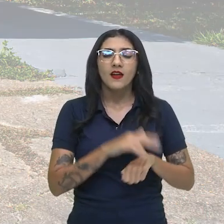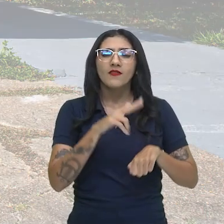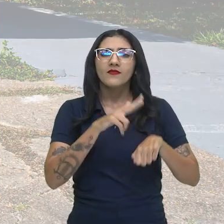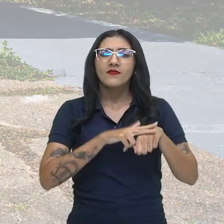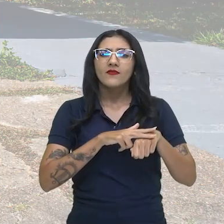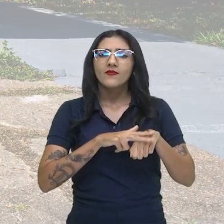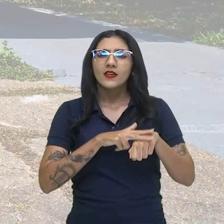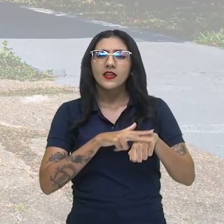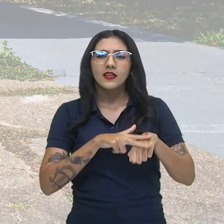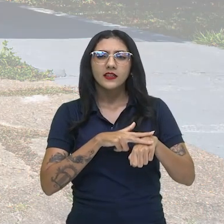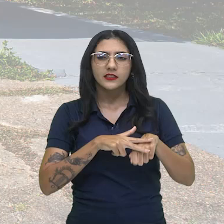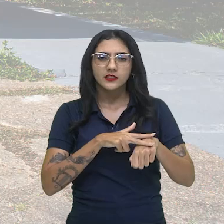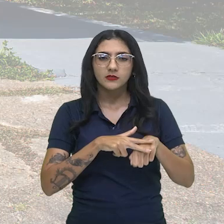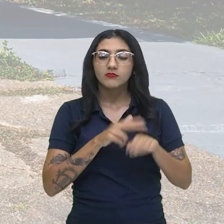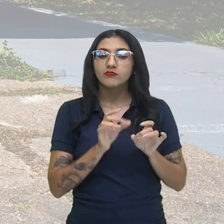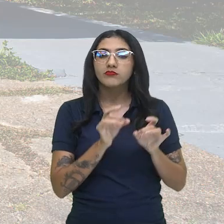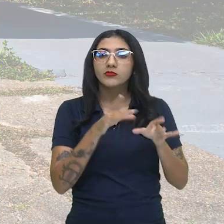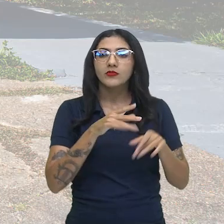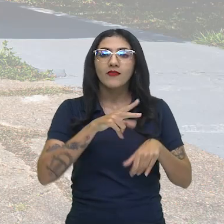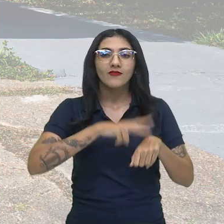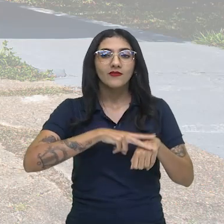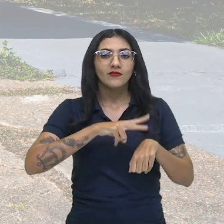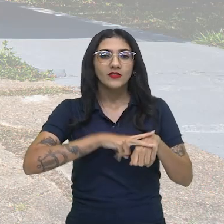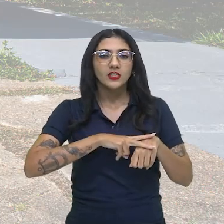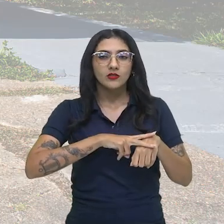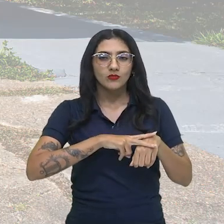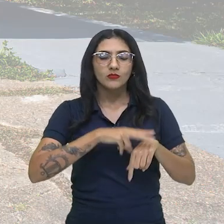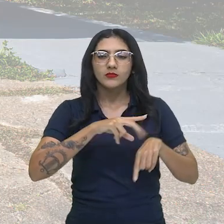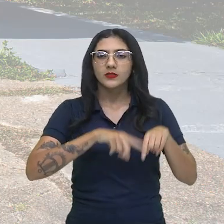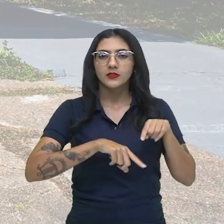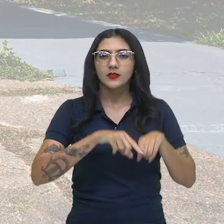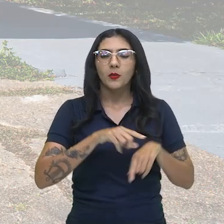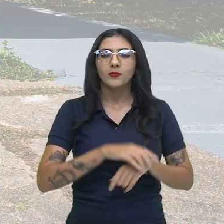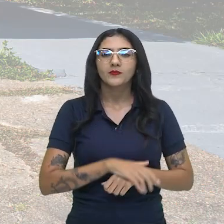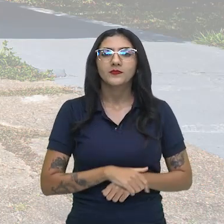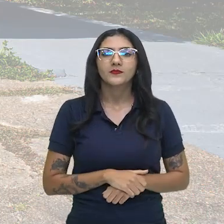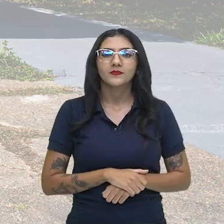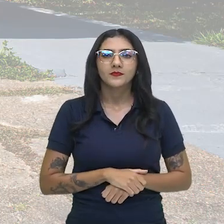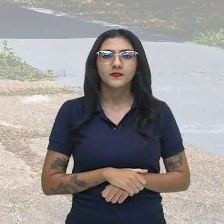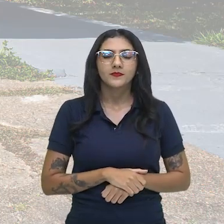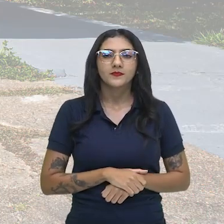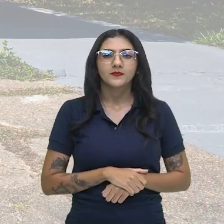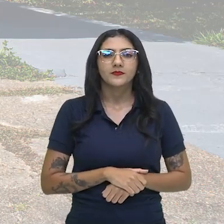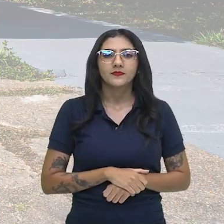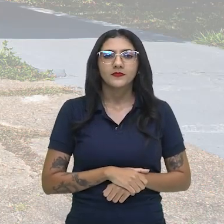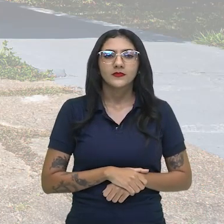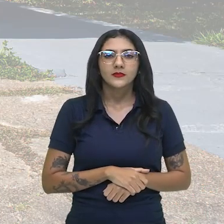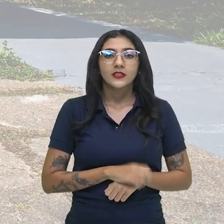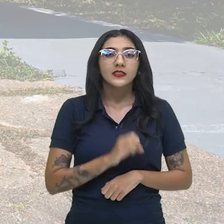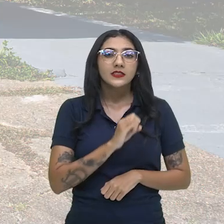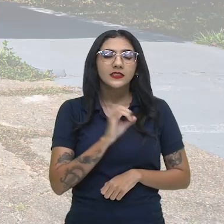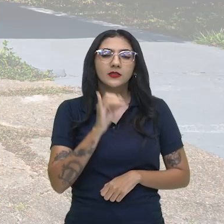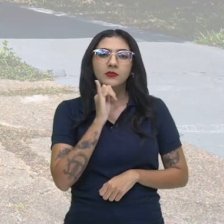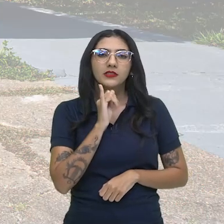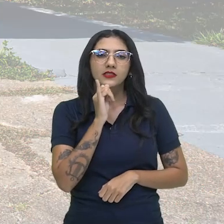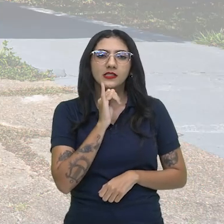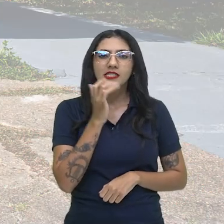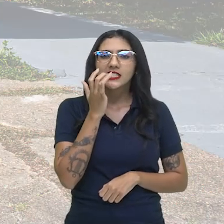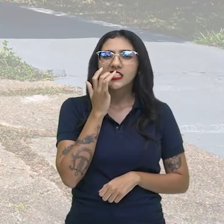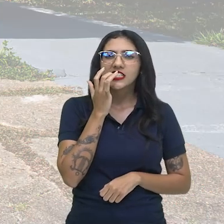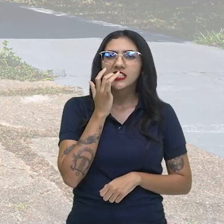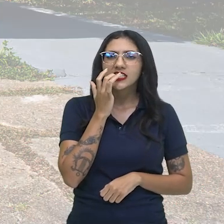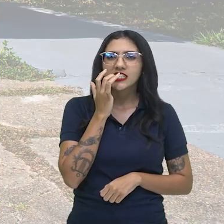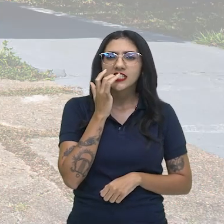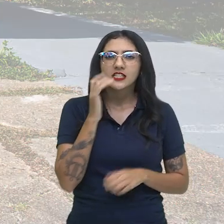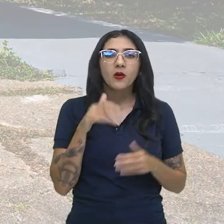vamos colocar vidros, né? Nesse tipo de coletor. Exatamente. Se for, por exemplo, plástico, eu coloco em